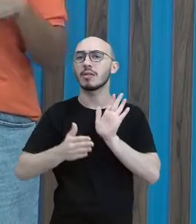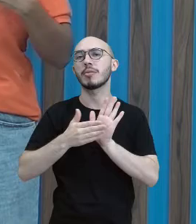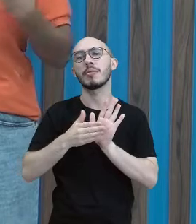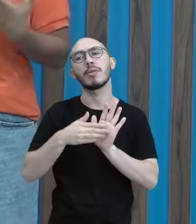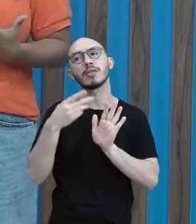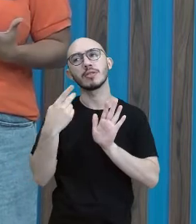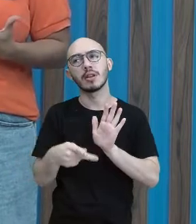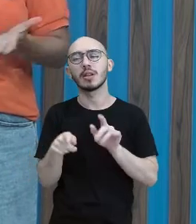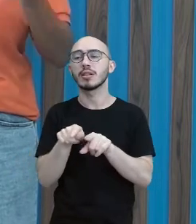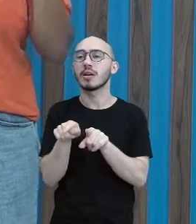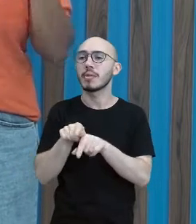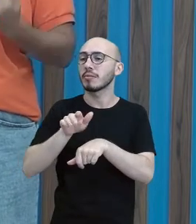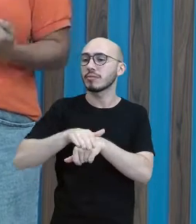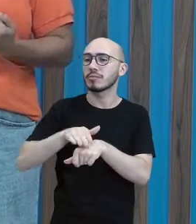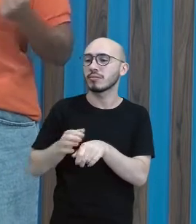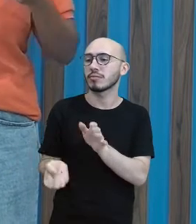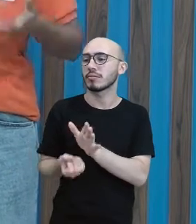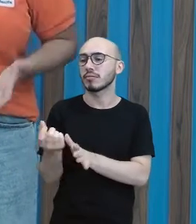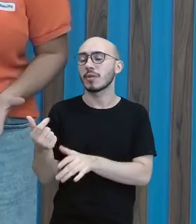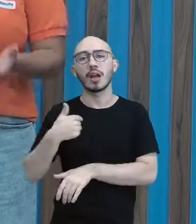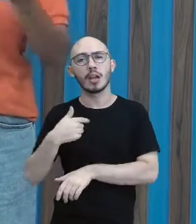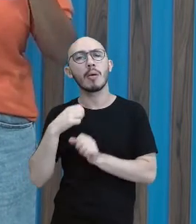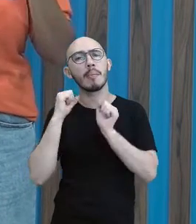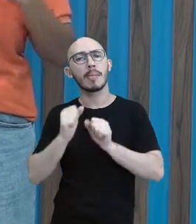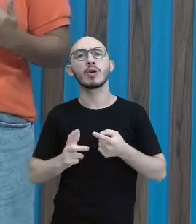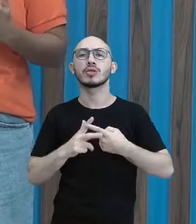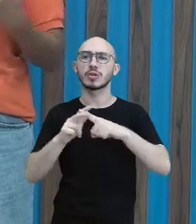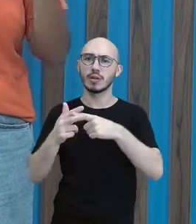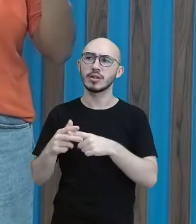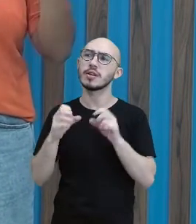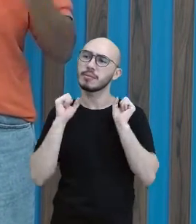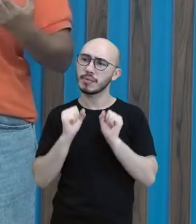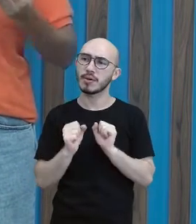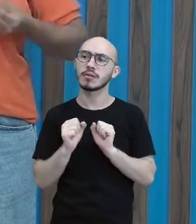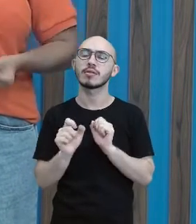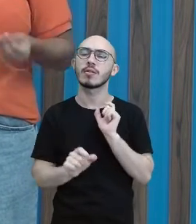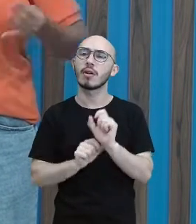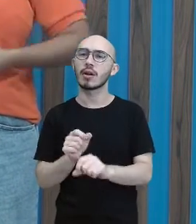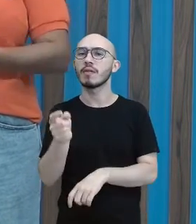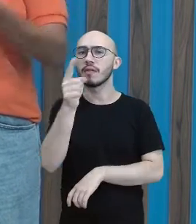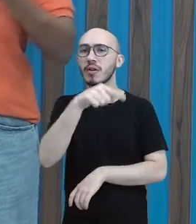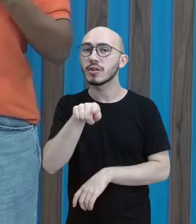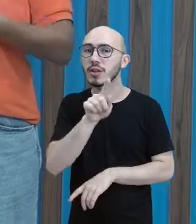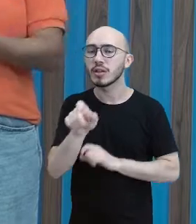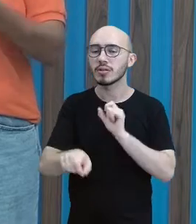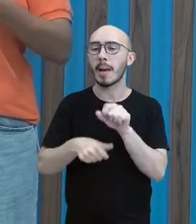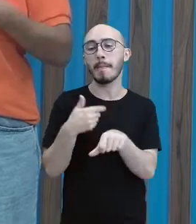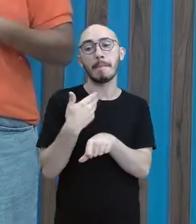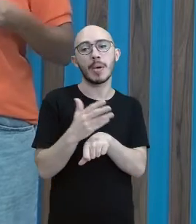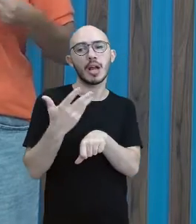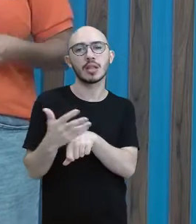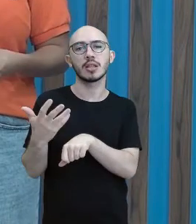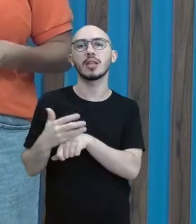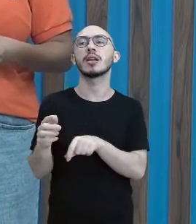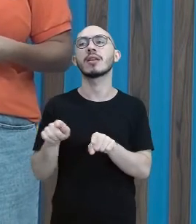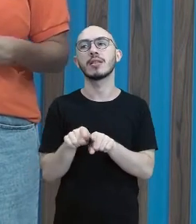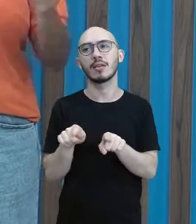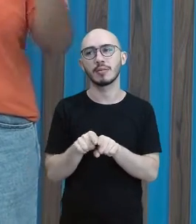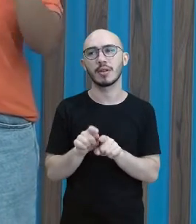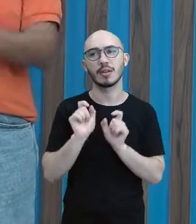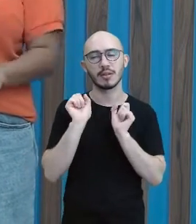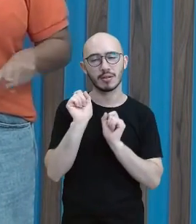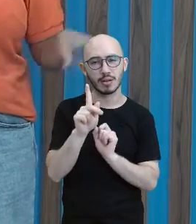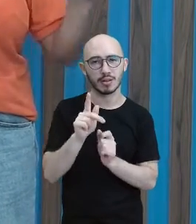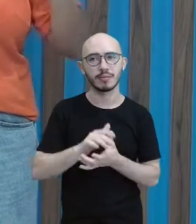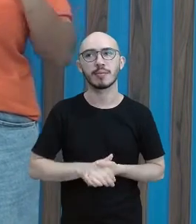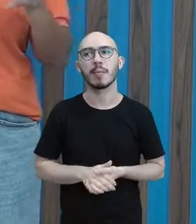as produções, eu posso corrigir, vocês podem me dar esse retorno. Por quê? Porque assim vocês vão exercitando o uso da pontuação. E